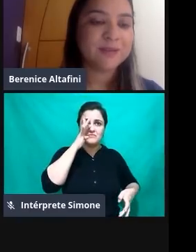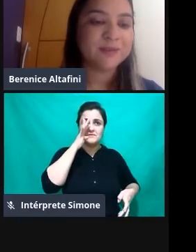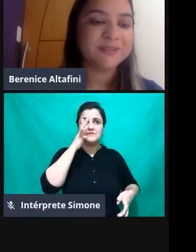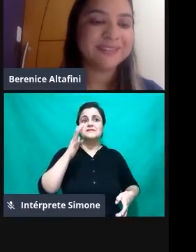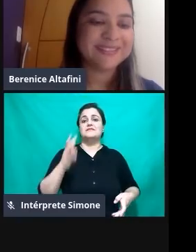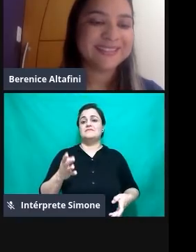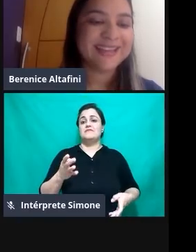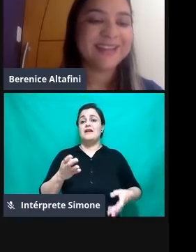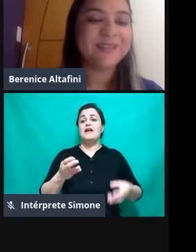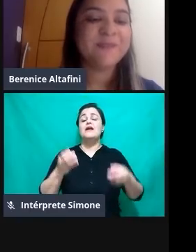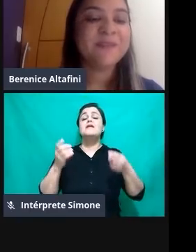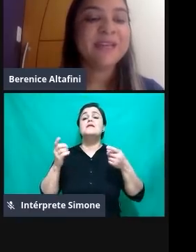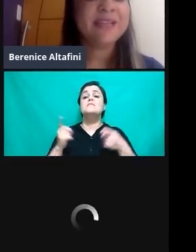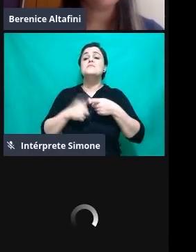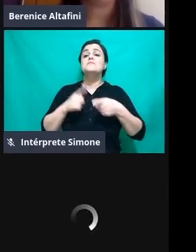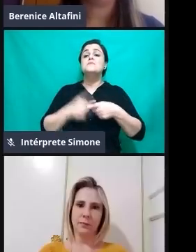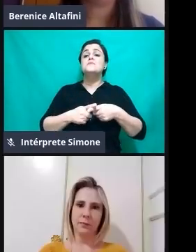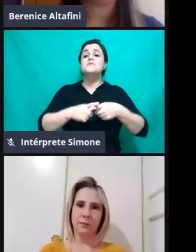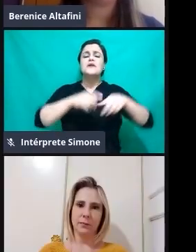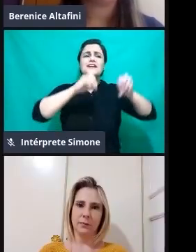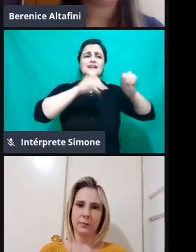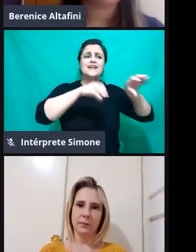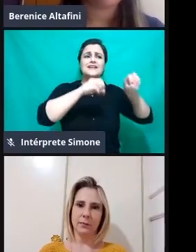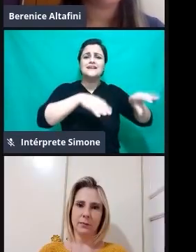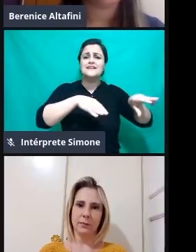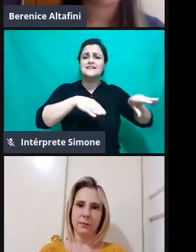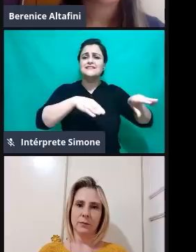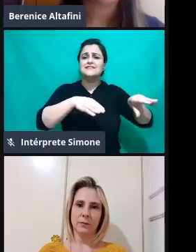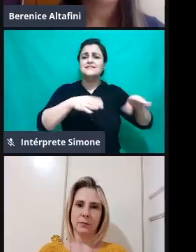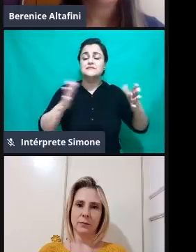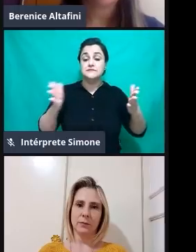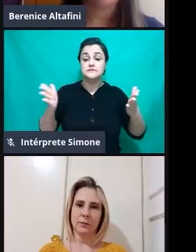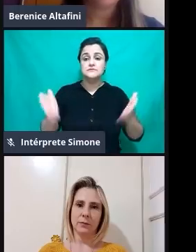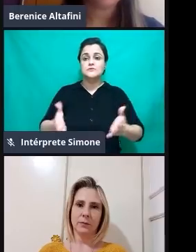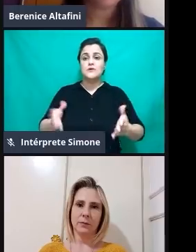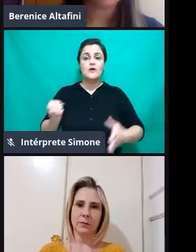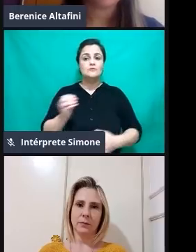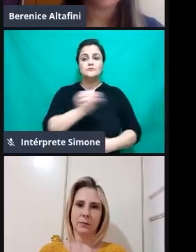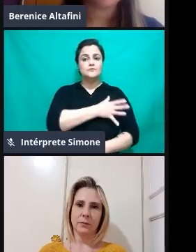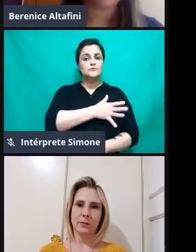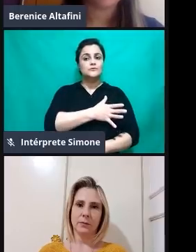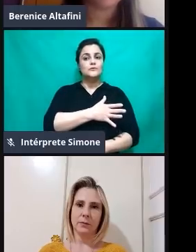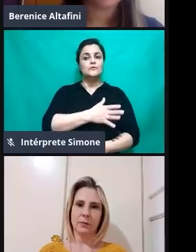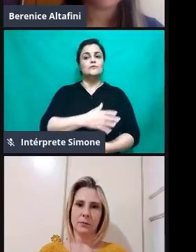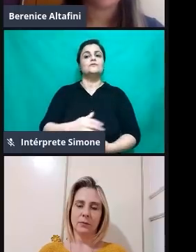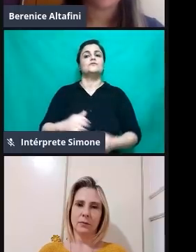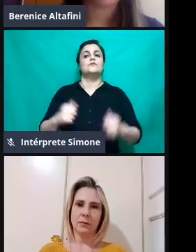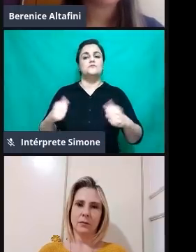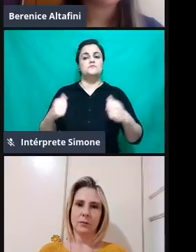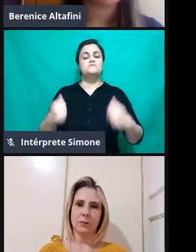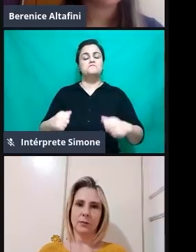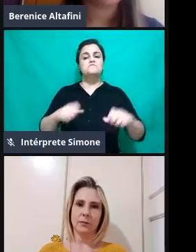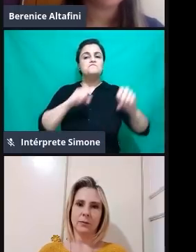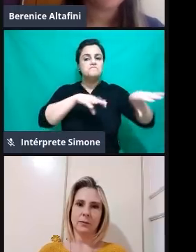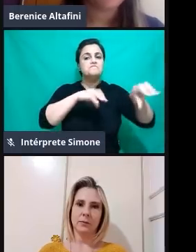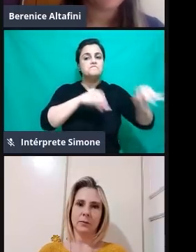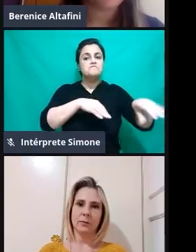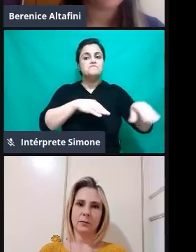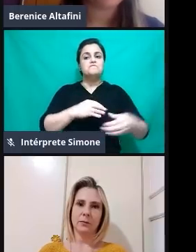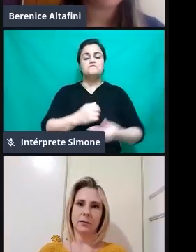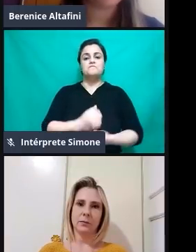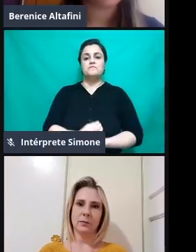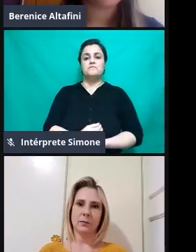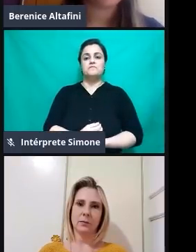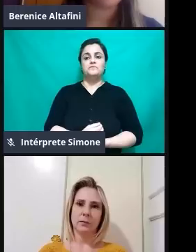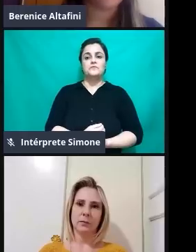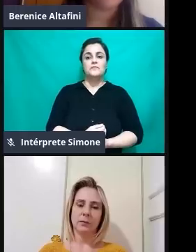nossos alunos, certo? Então, nós temos também, né, nesse contexto aí, a matemática. Eu pergunto, né,